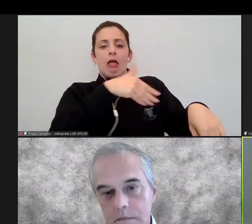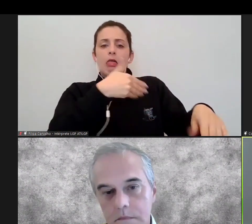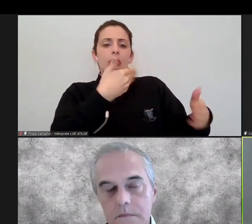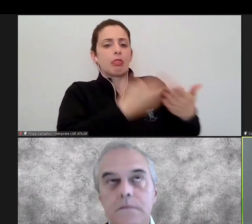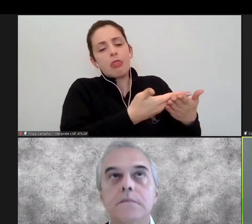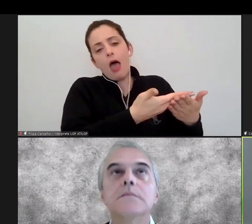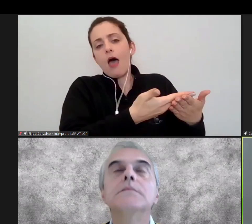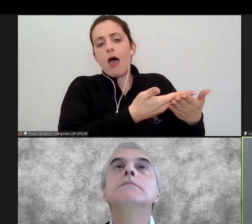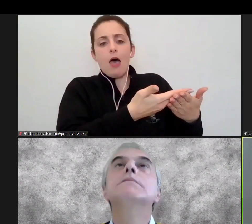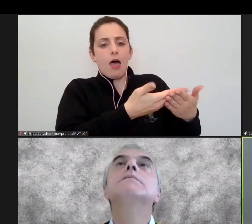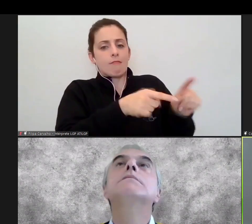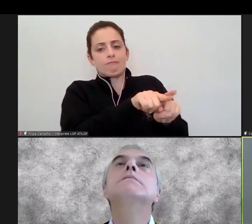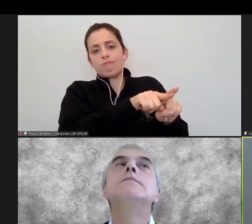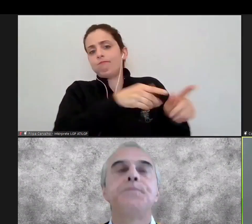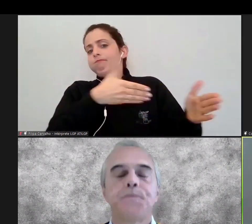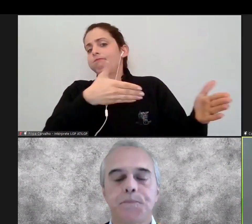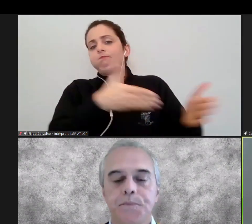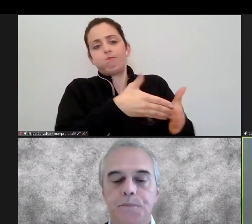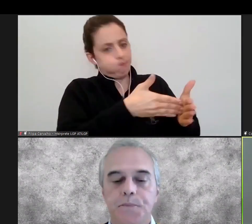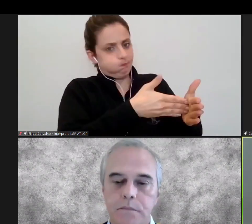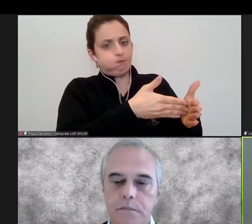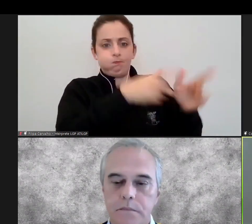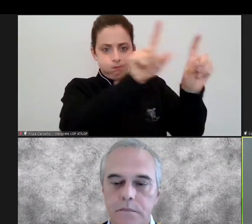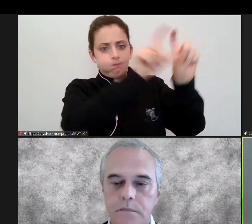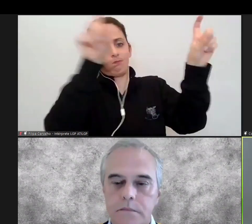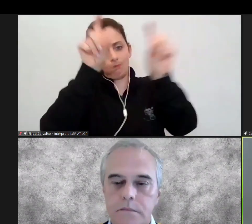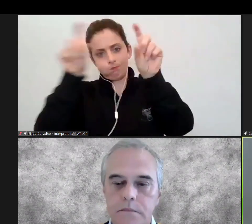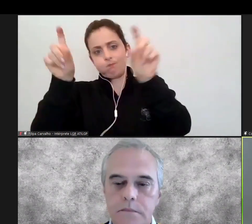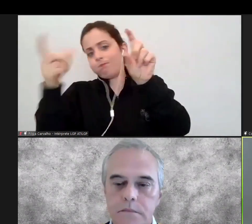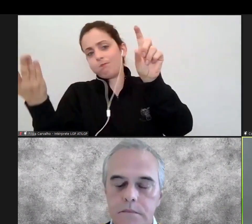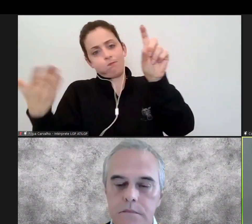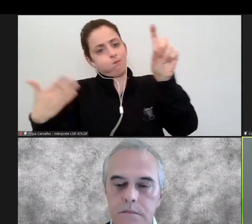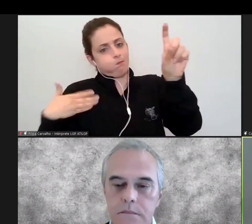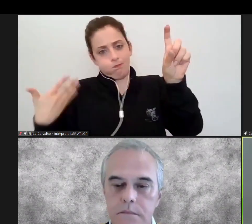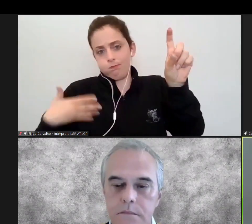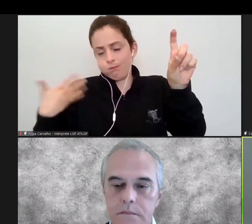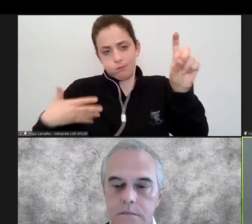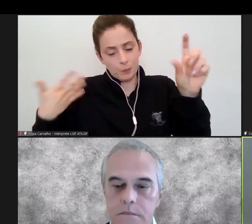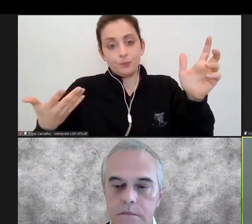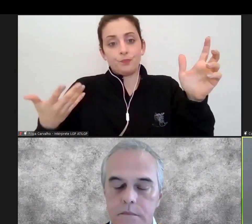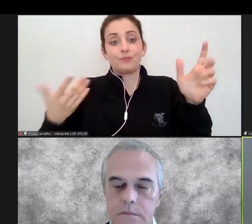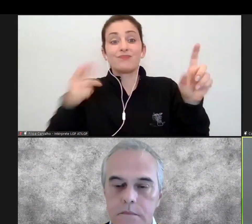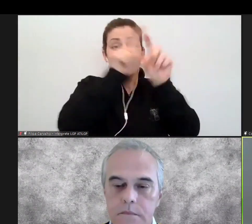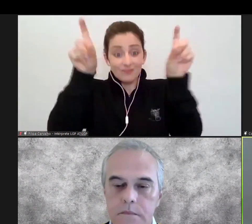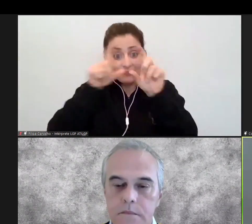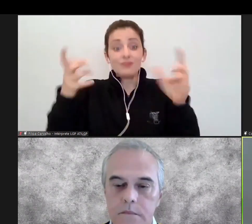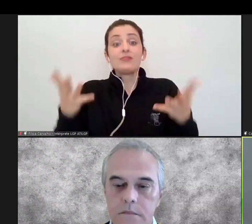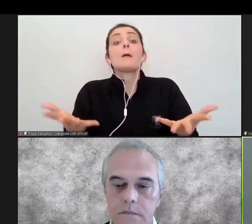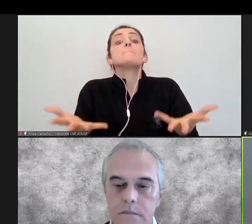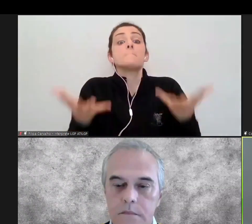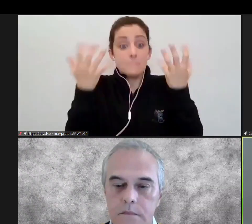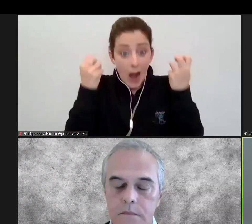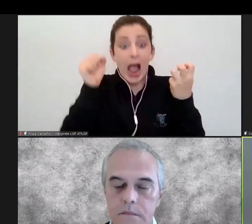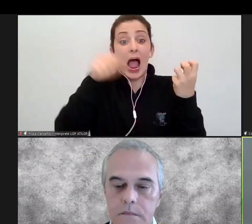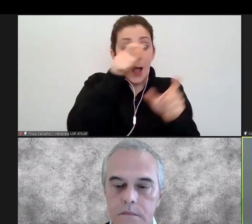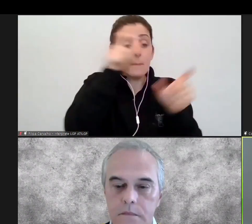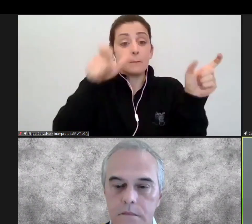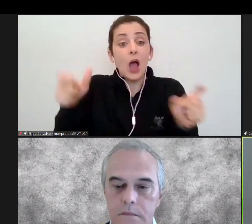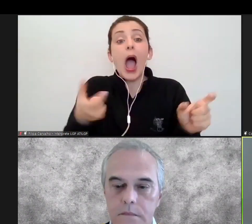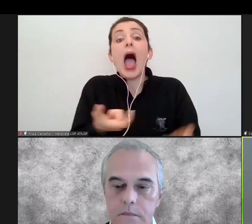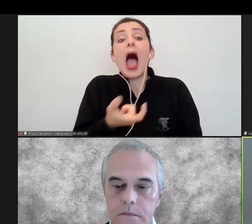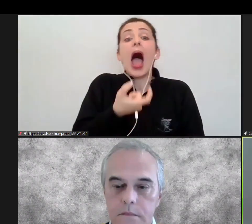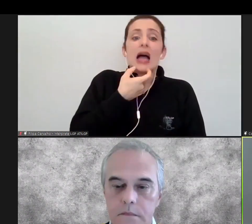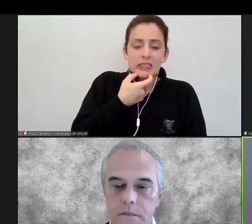por sentirmos muito esta resistência e as empresas apenas quererem contratar pessoas com o título